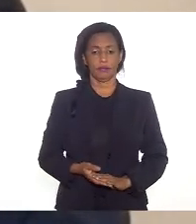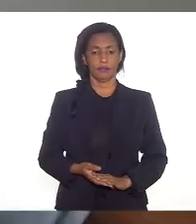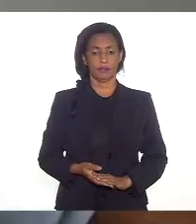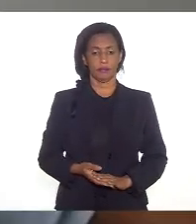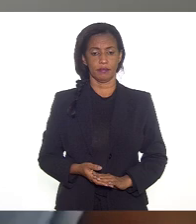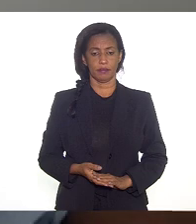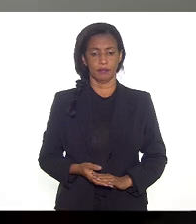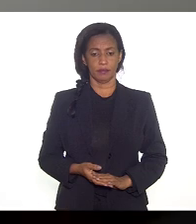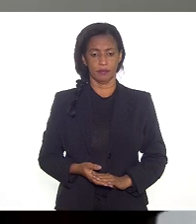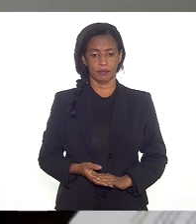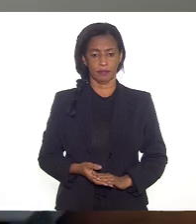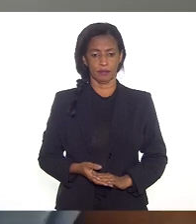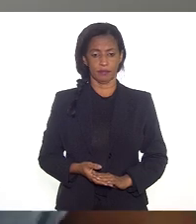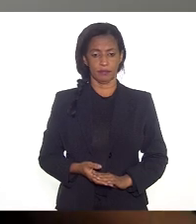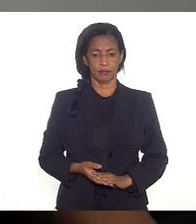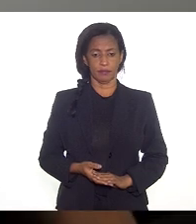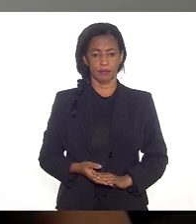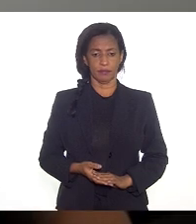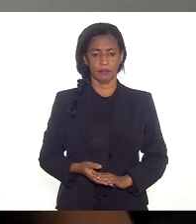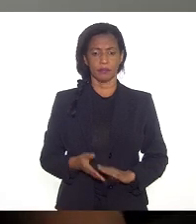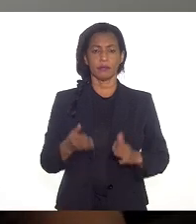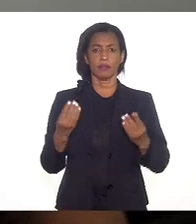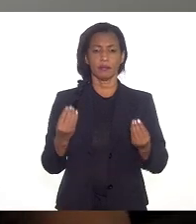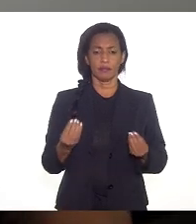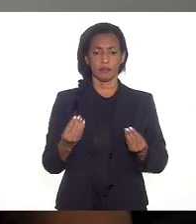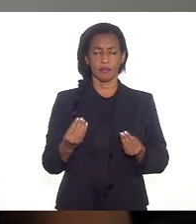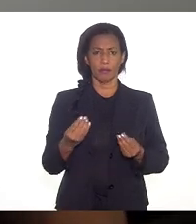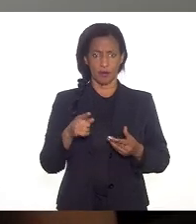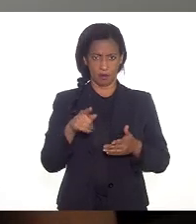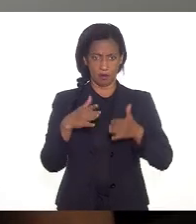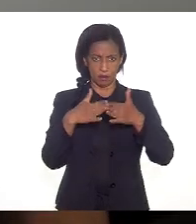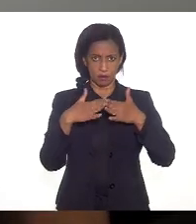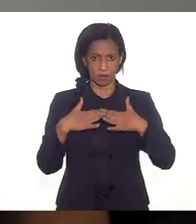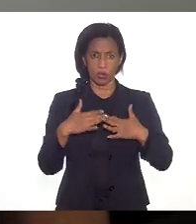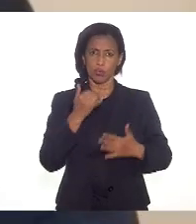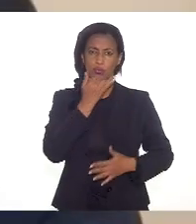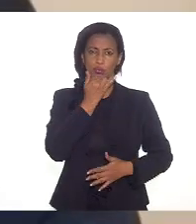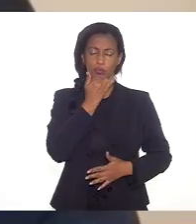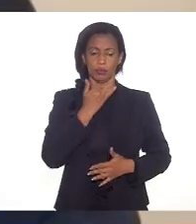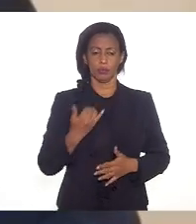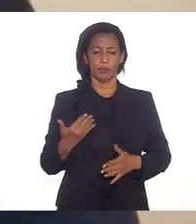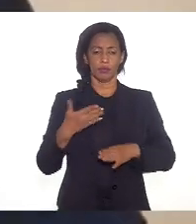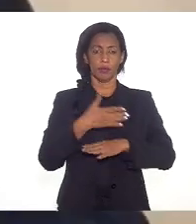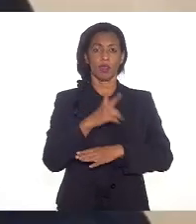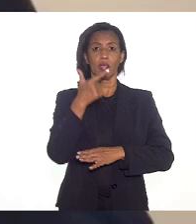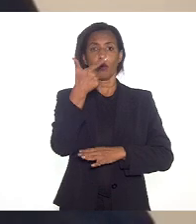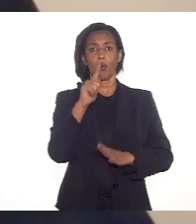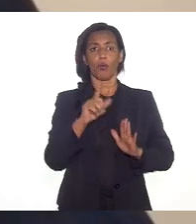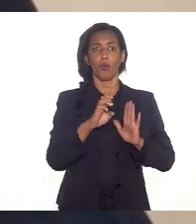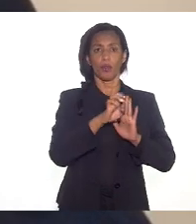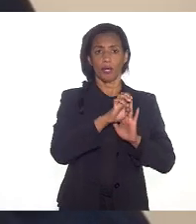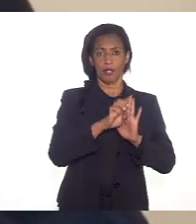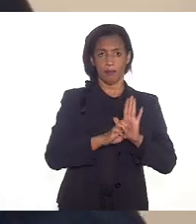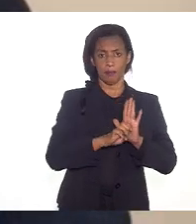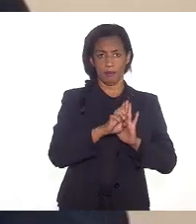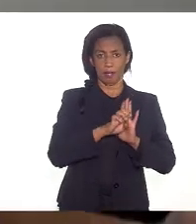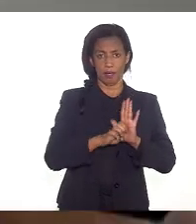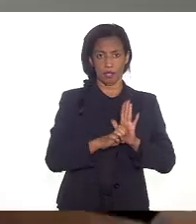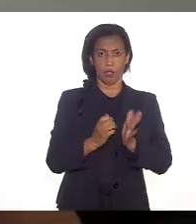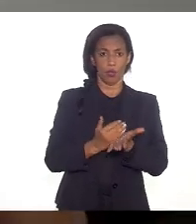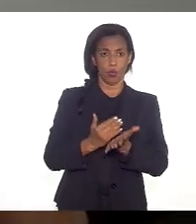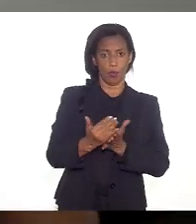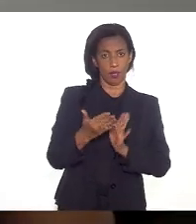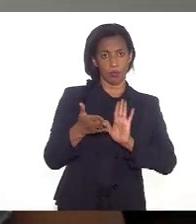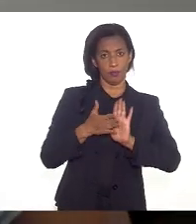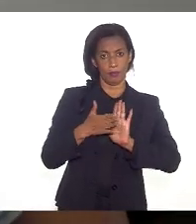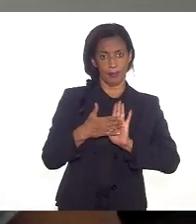Inclusive, deputado, a emenda 1 altera a emenda... Como, Valdec? Se interessa me permitir, desculpe. Por favor. Inclusive, tem uma outra emenda que não apareceu na versão inicial do meu